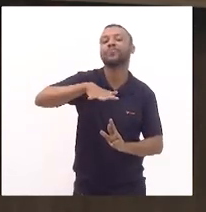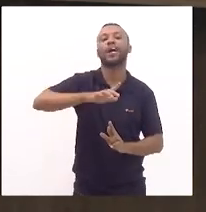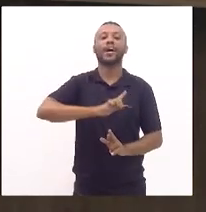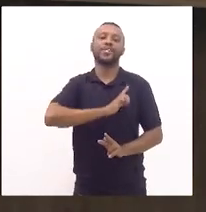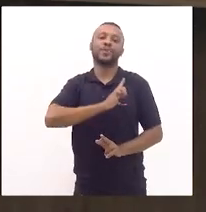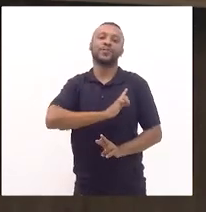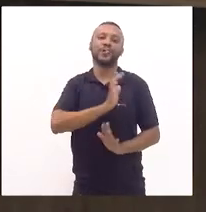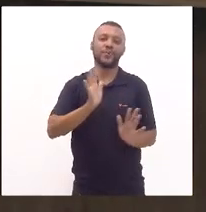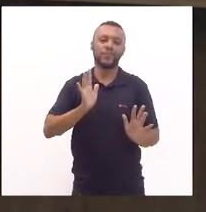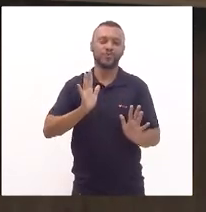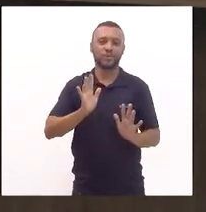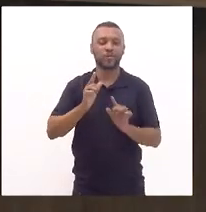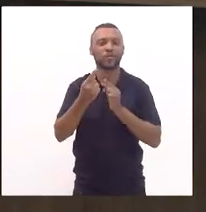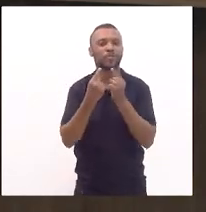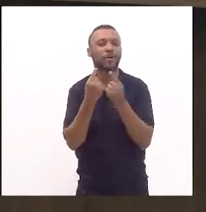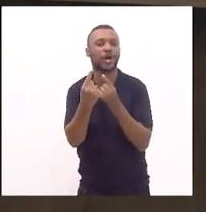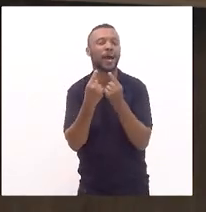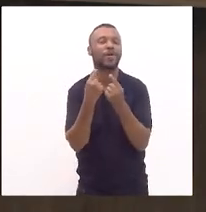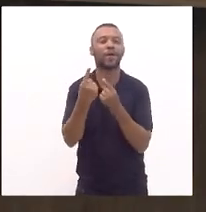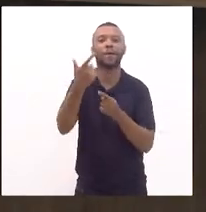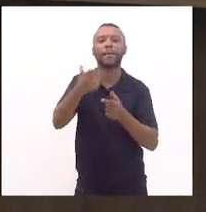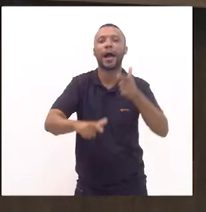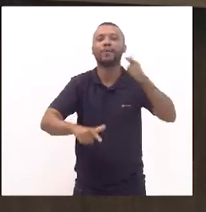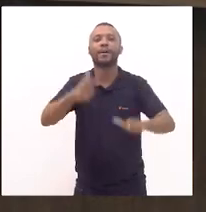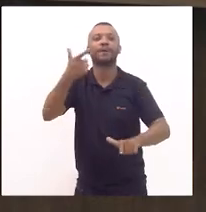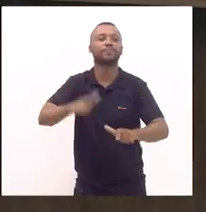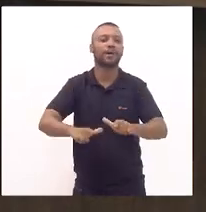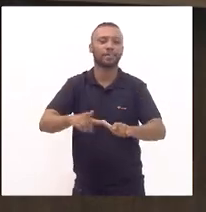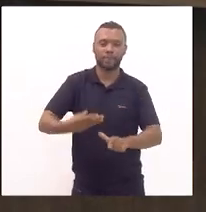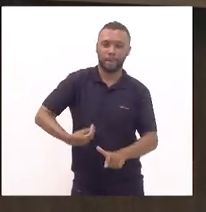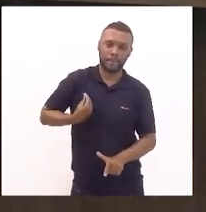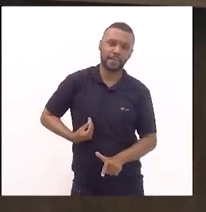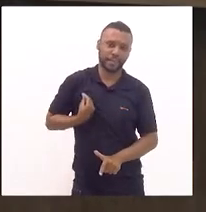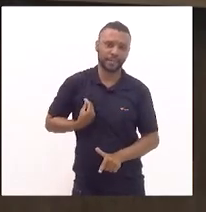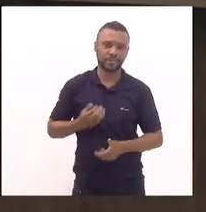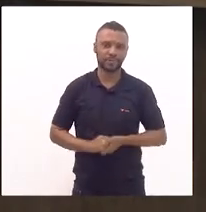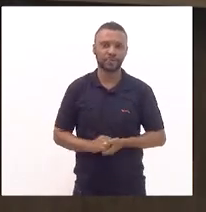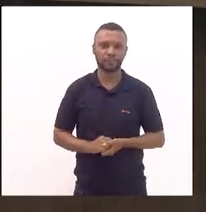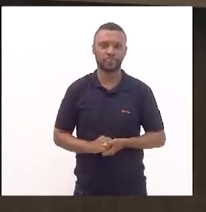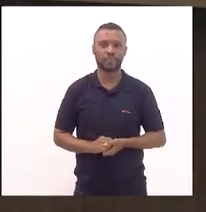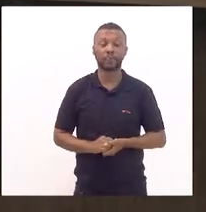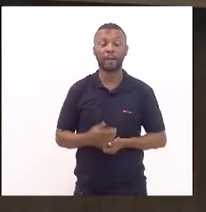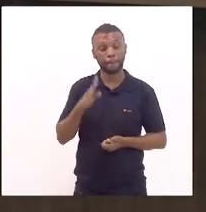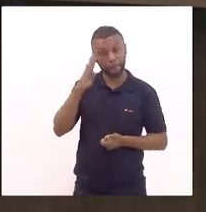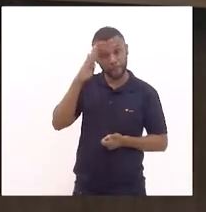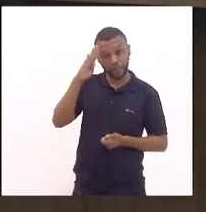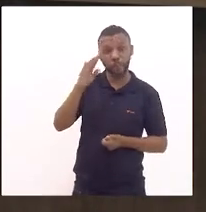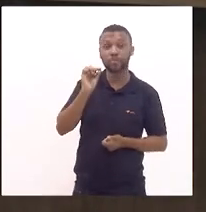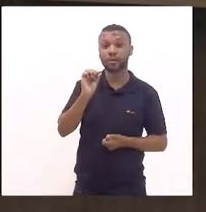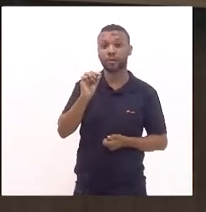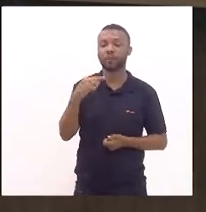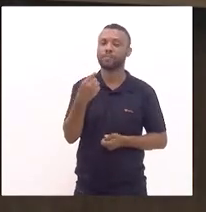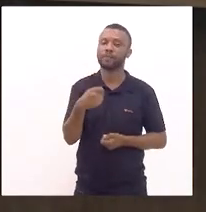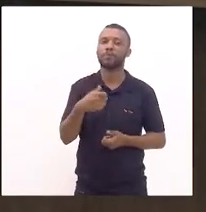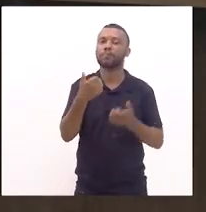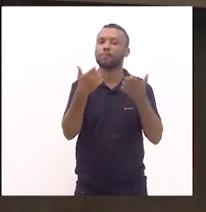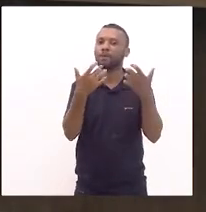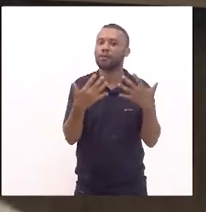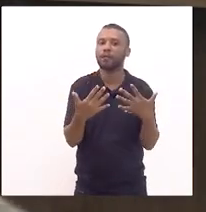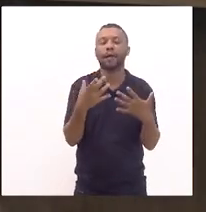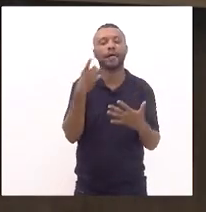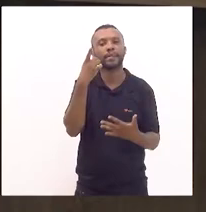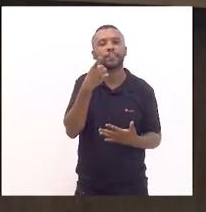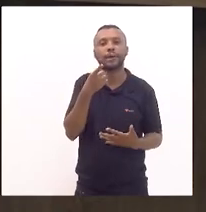gestão, enquanto o diálogo era muito mais presente. Além disso, tenho que ressaltar também, deputada